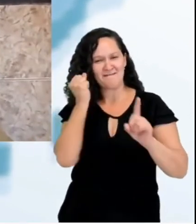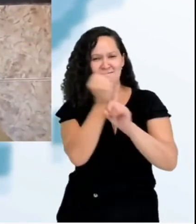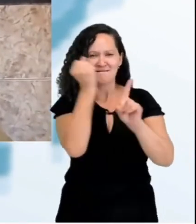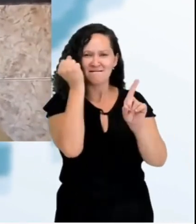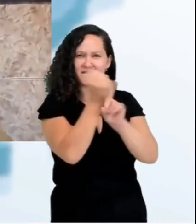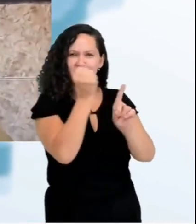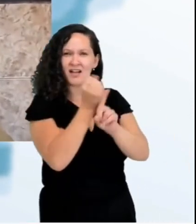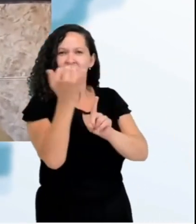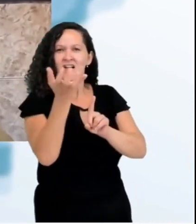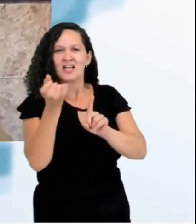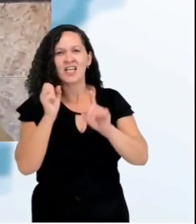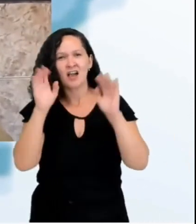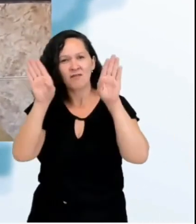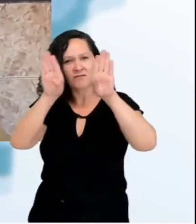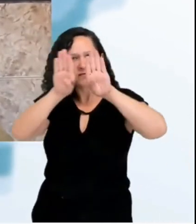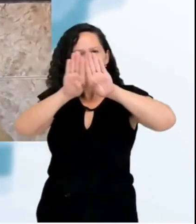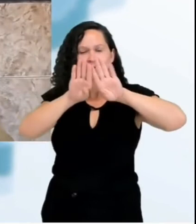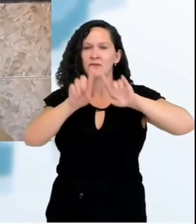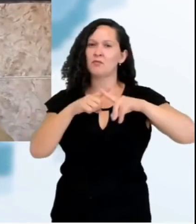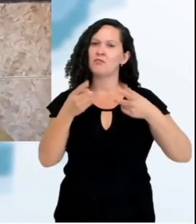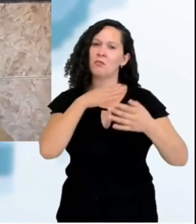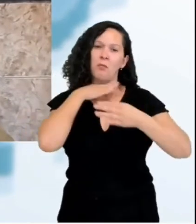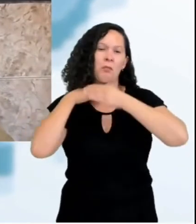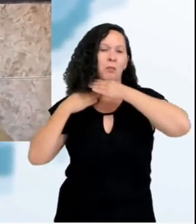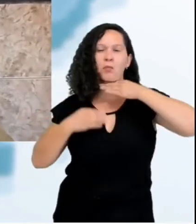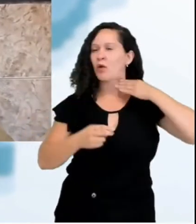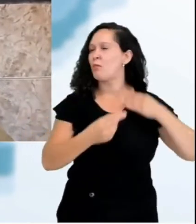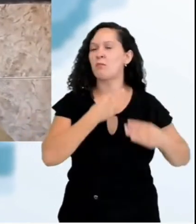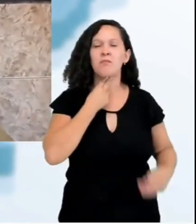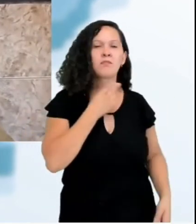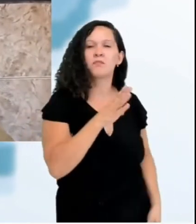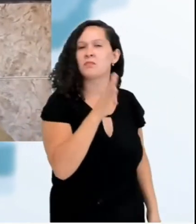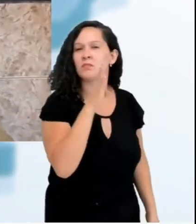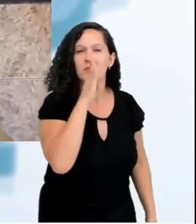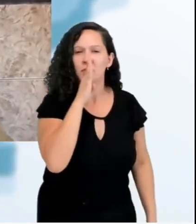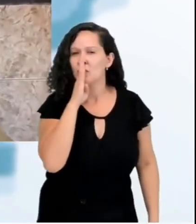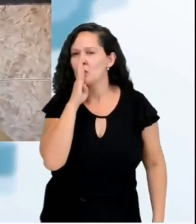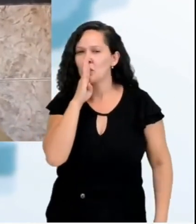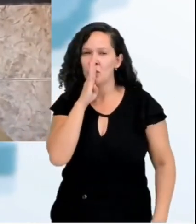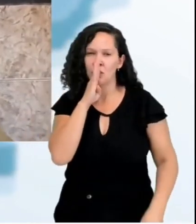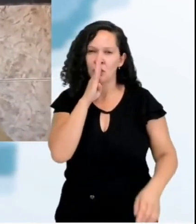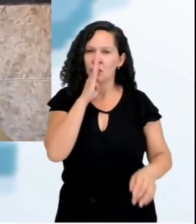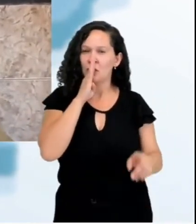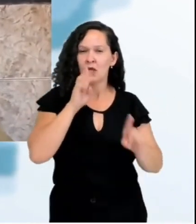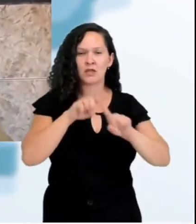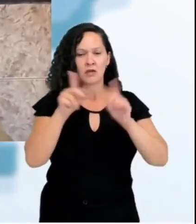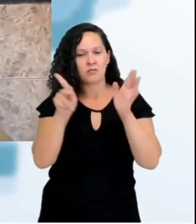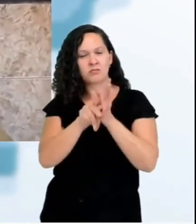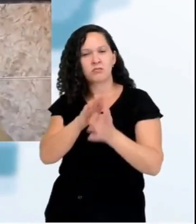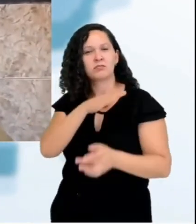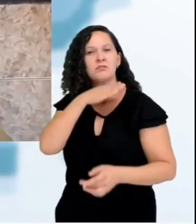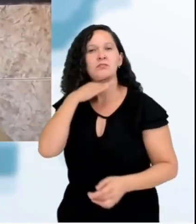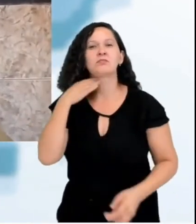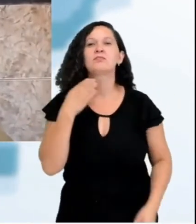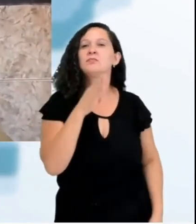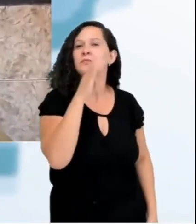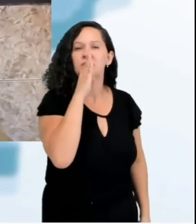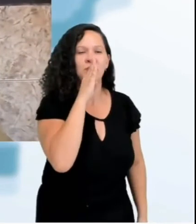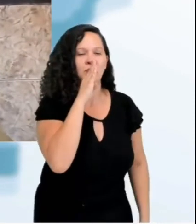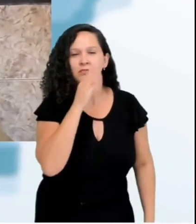manter de bocas fechadas, mas nem a morte irá nos calar. Mas nem a morte irá nos